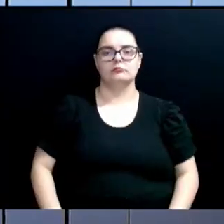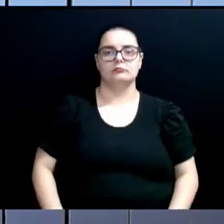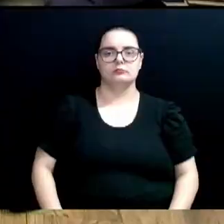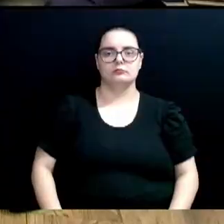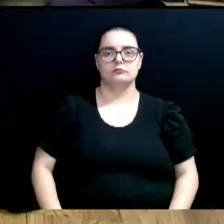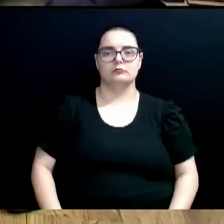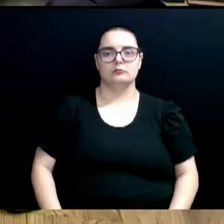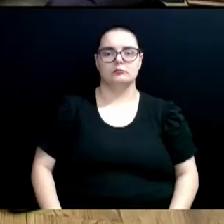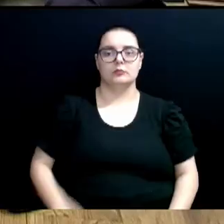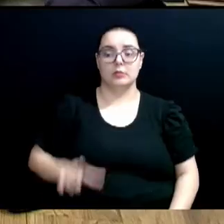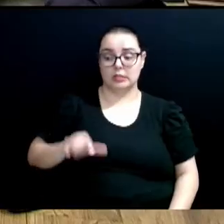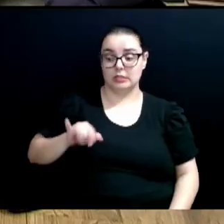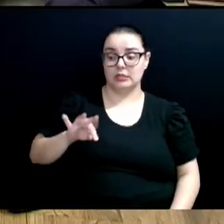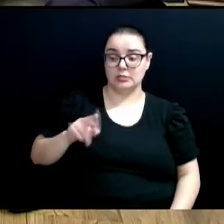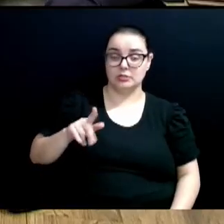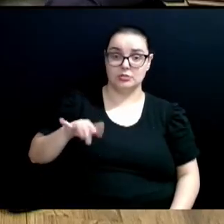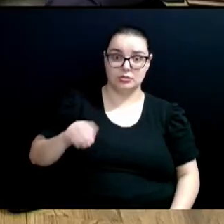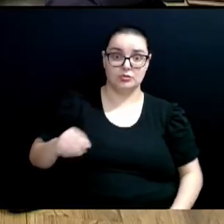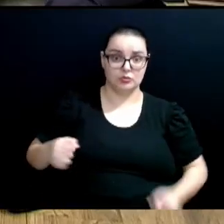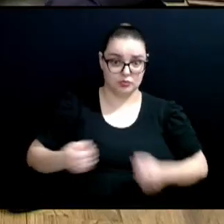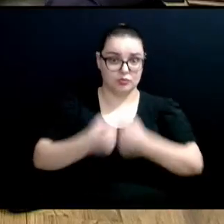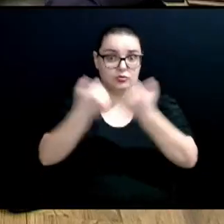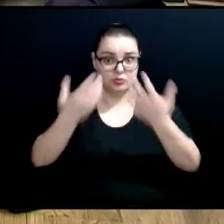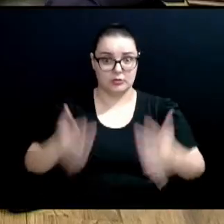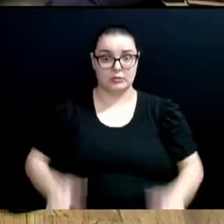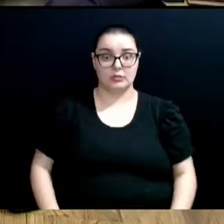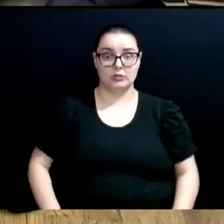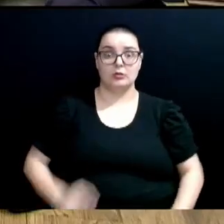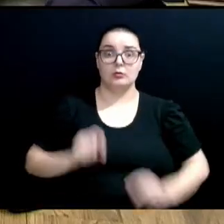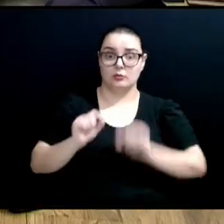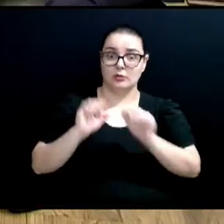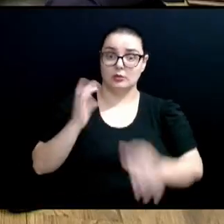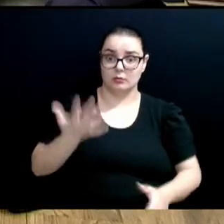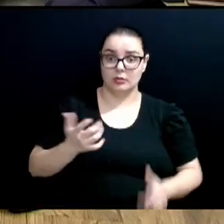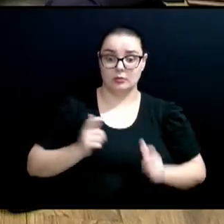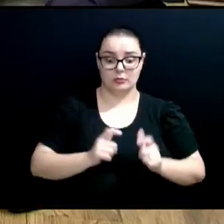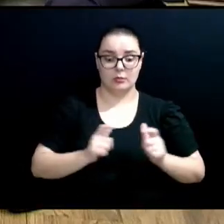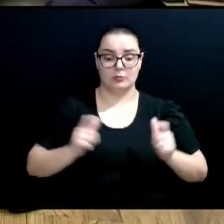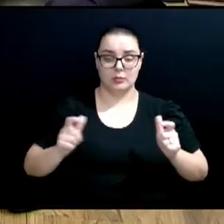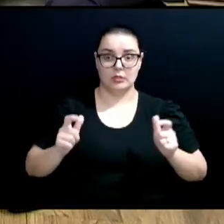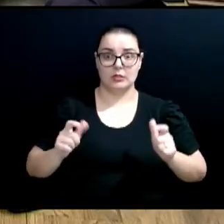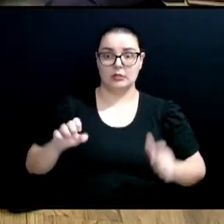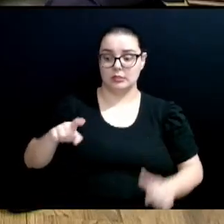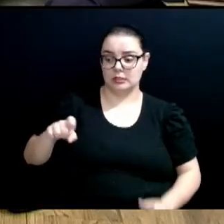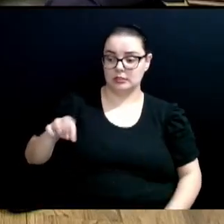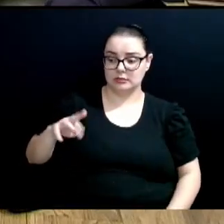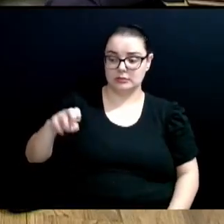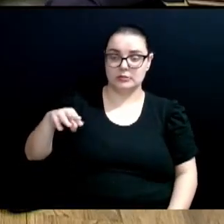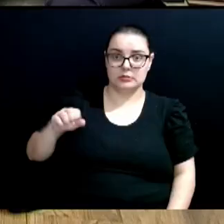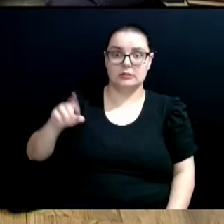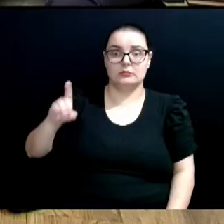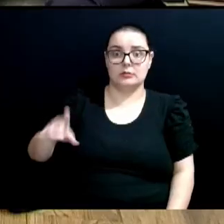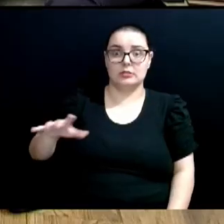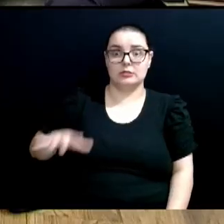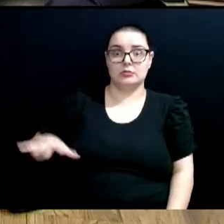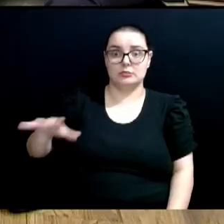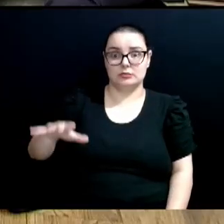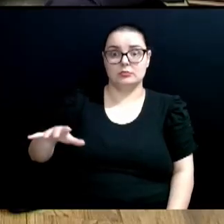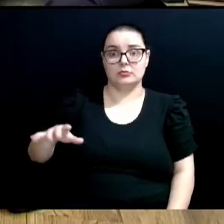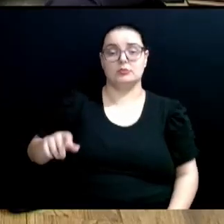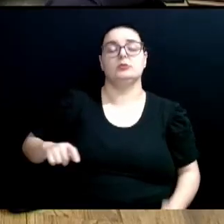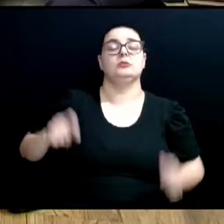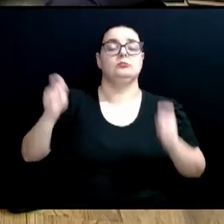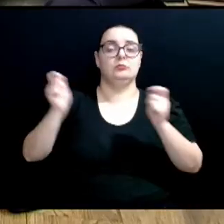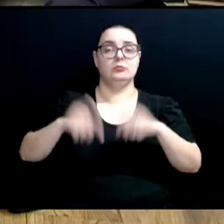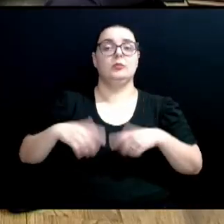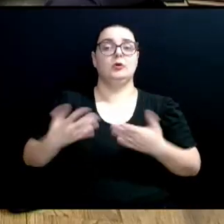litígio, né? Então, o que acontece hoje com o crescimento da extrema-direita, né, e com a sua capacidade de se